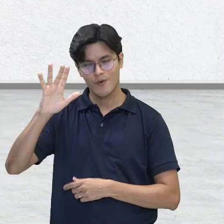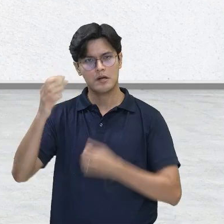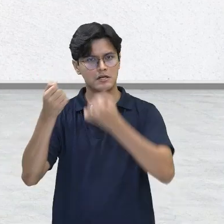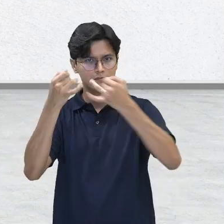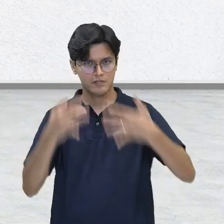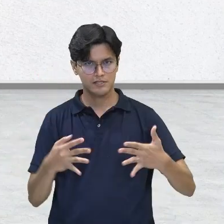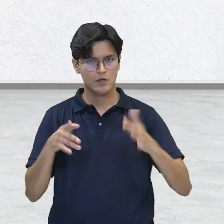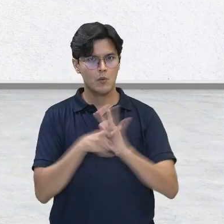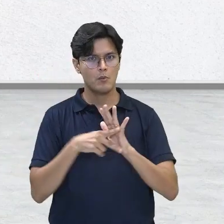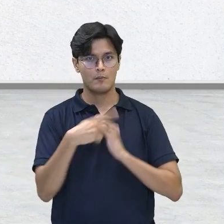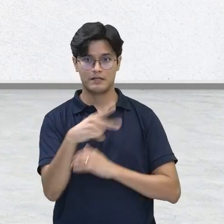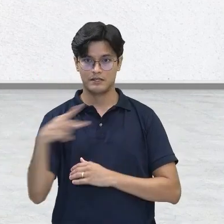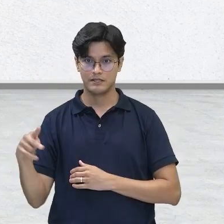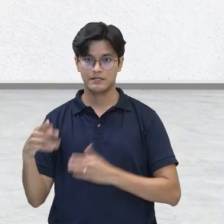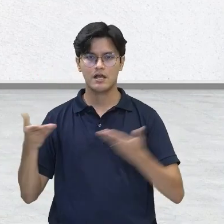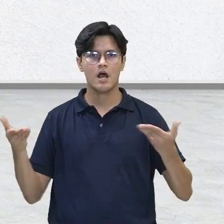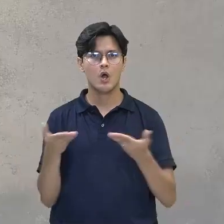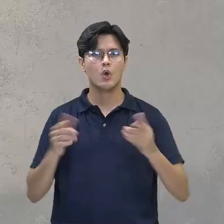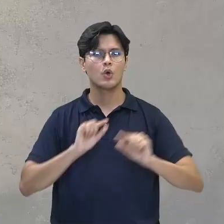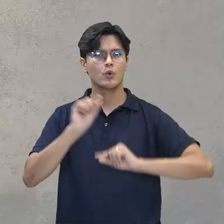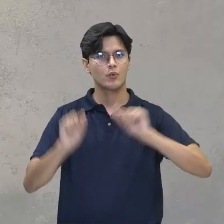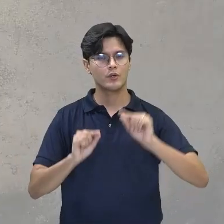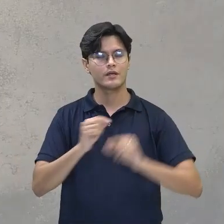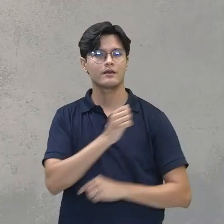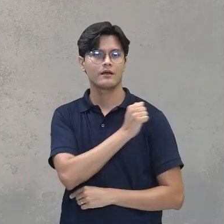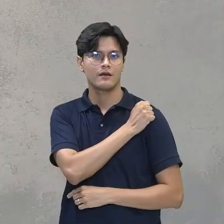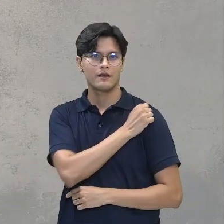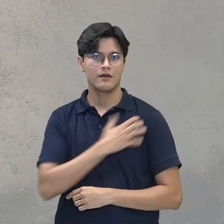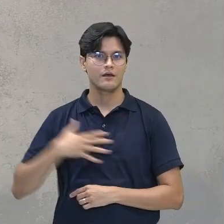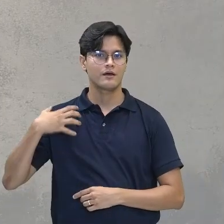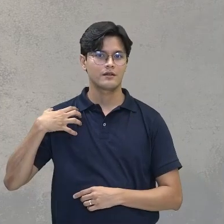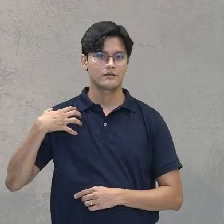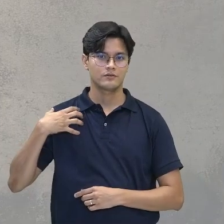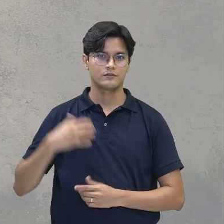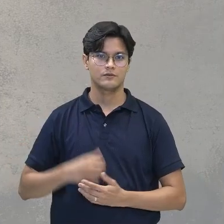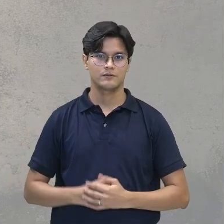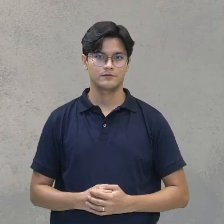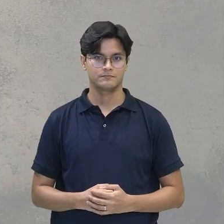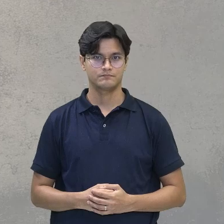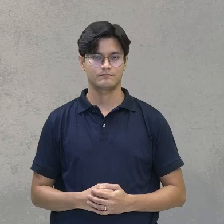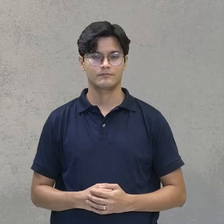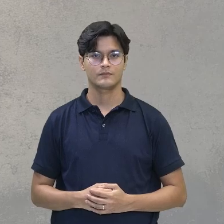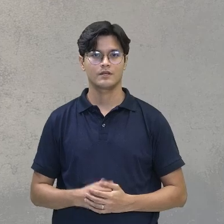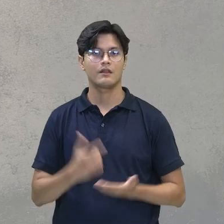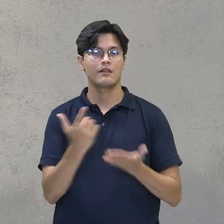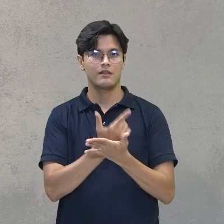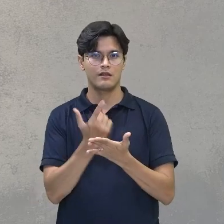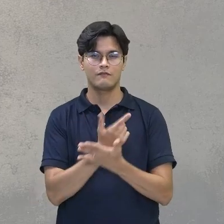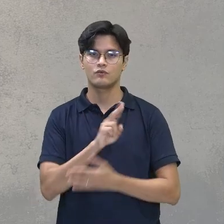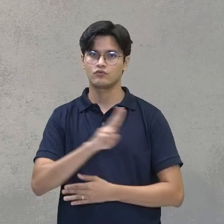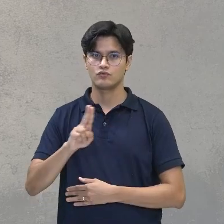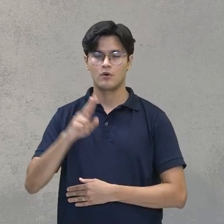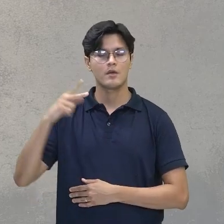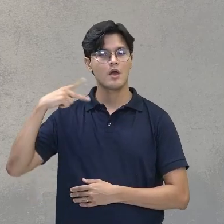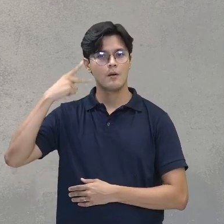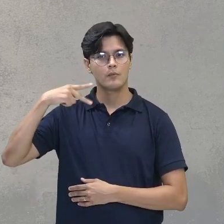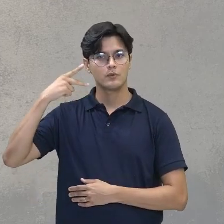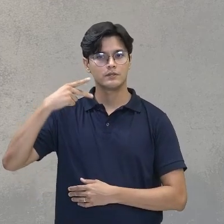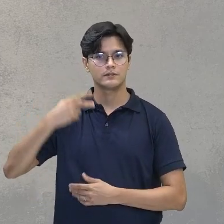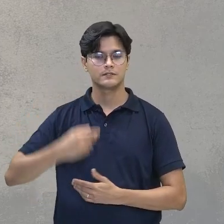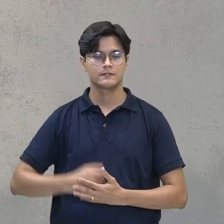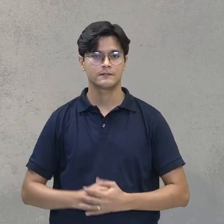e Rousseau, e agora vamos ver aí Aristóteles, né? A política, no chamado livro A Política, como é que Aristóteles vê o Estado.